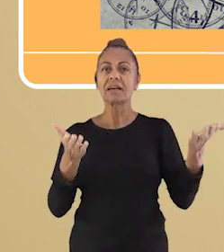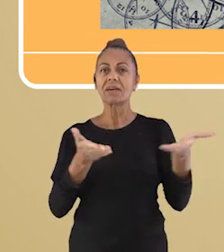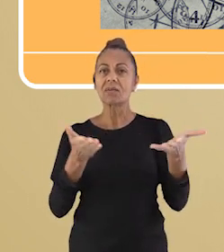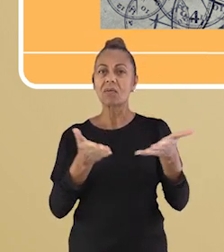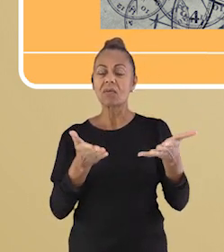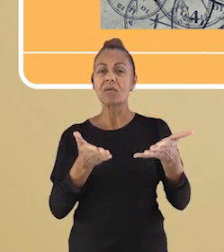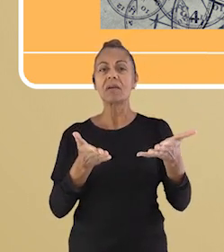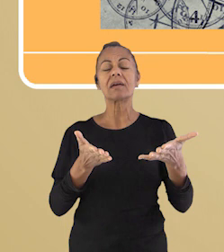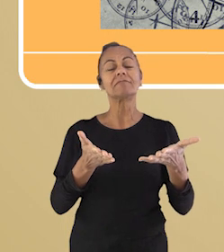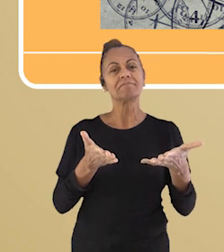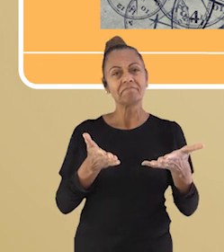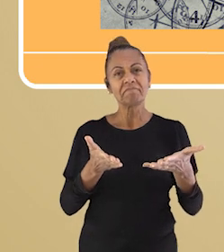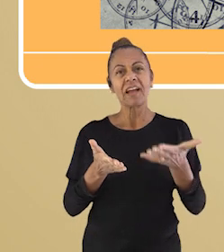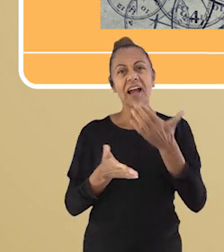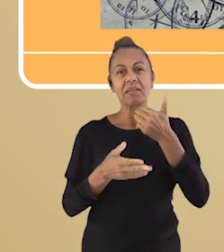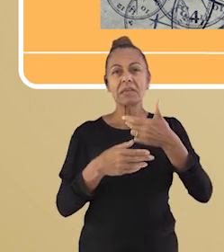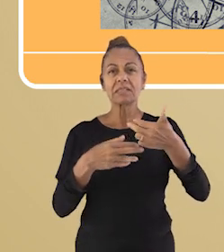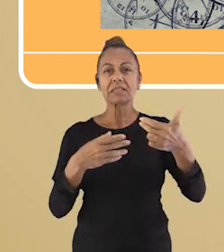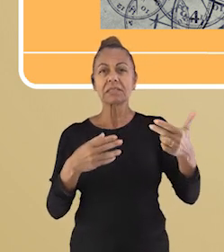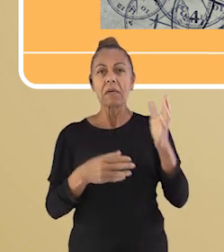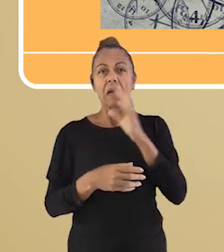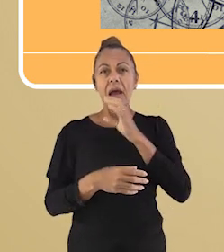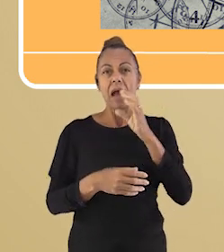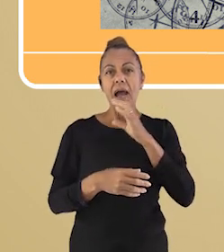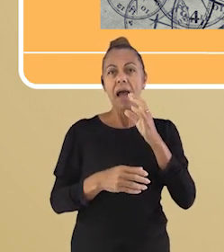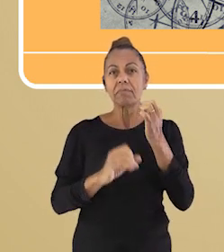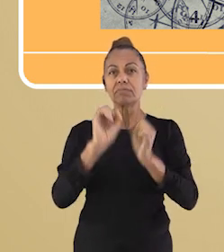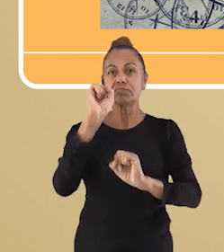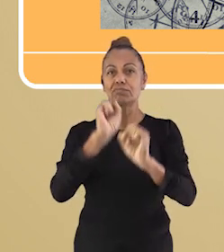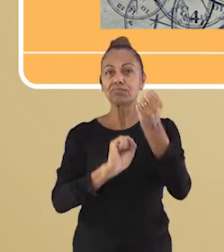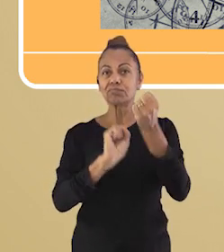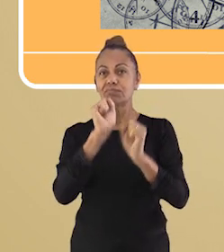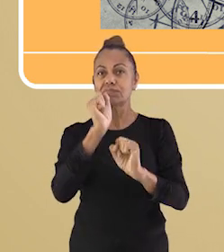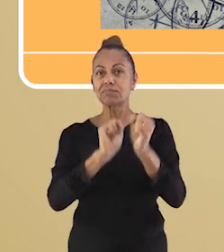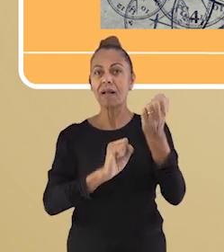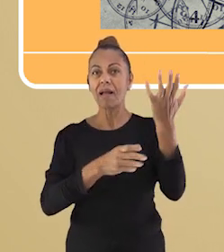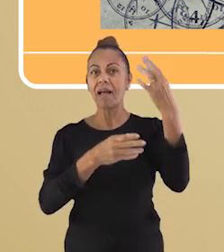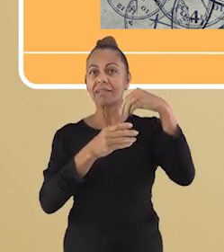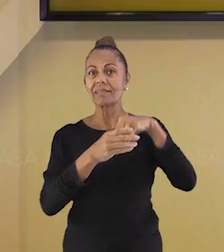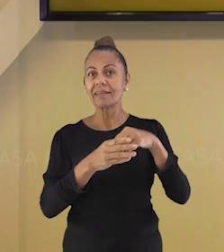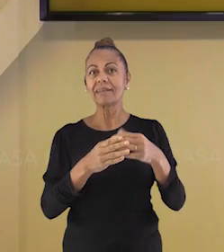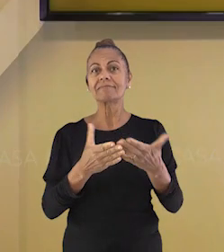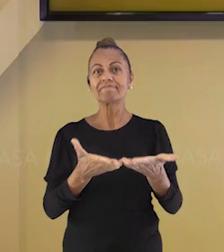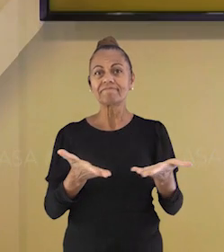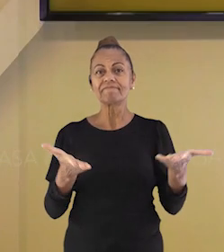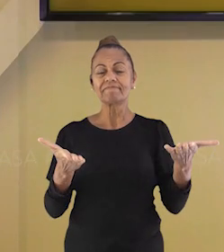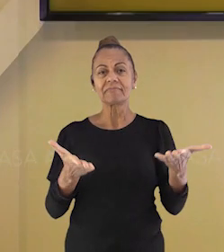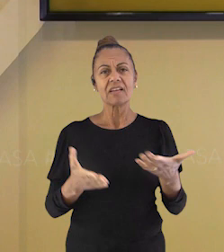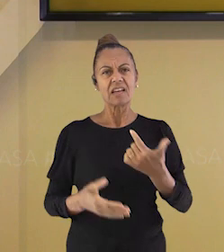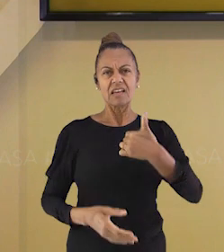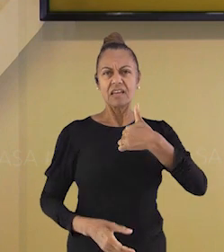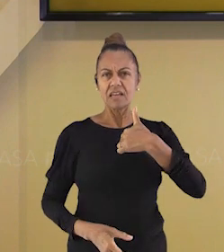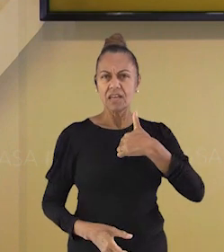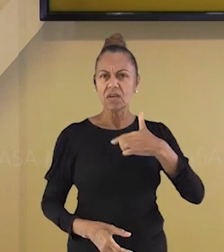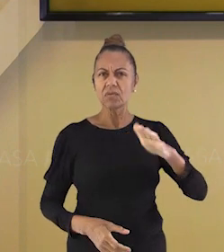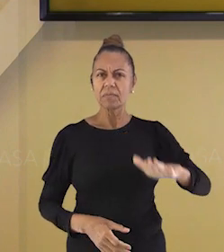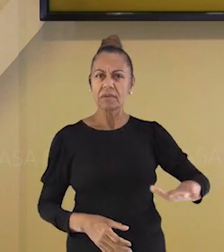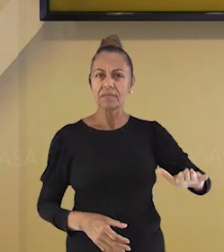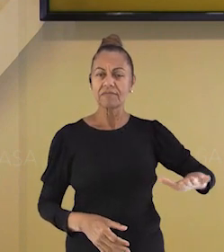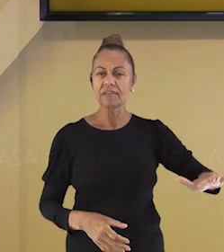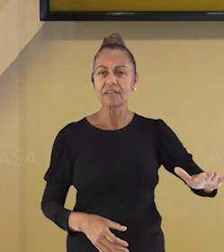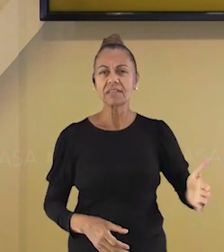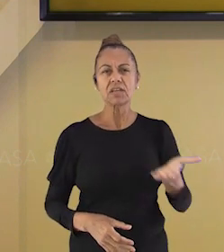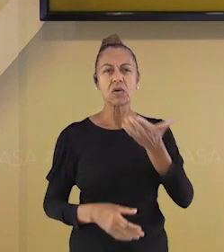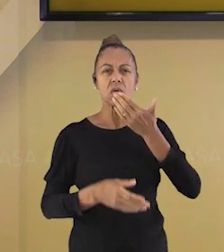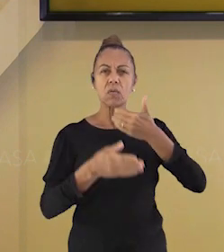a refeições mais rápidas, com predominância de alimentos industrializados. Eu mesma, na minha infância, comia